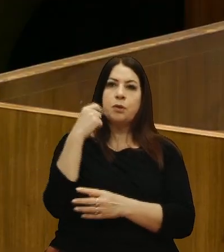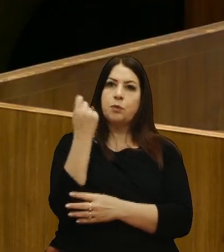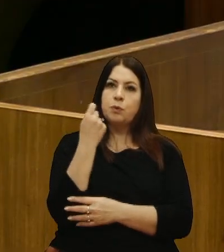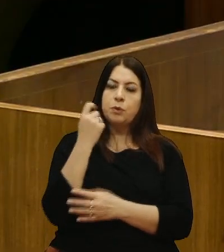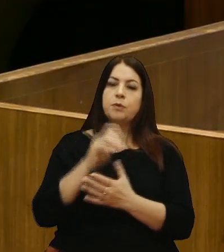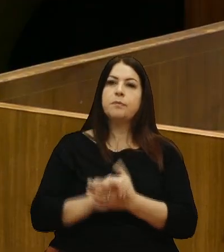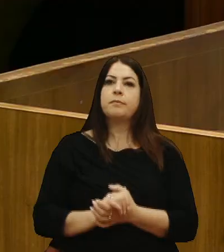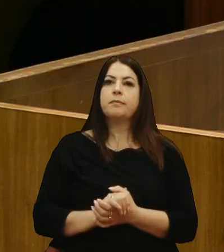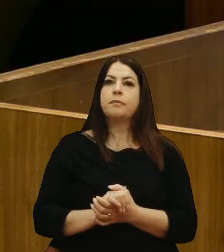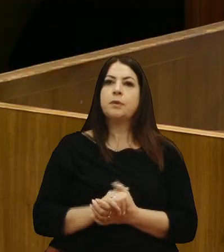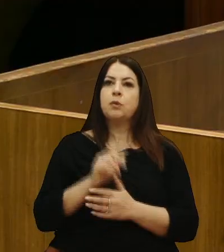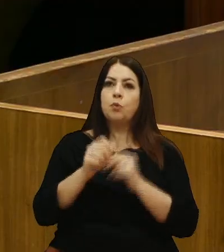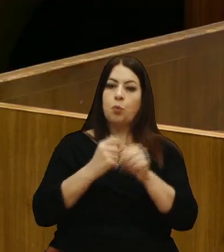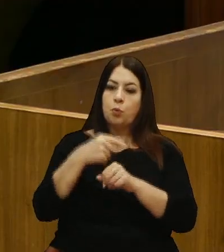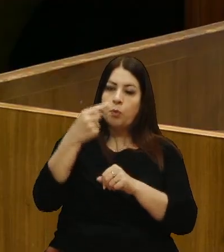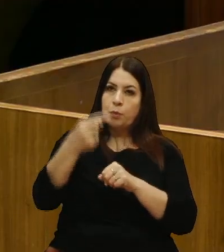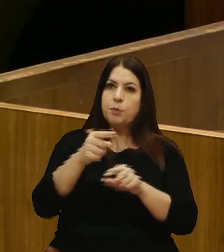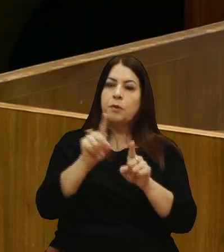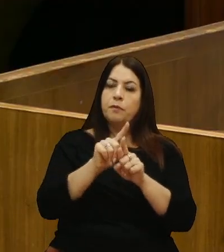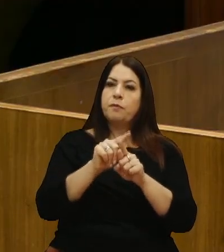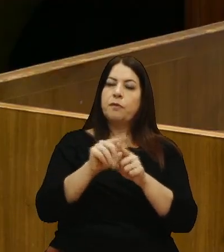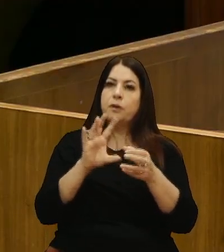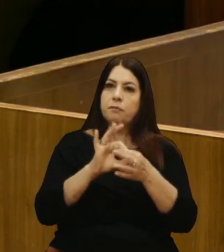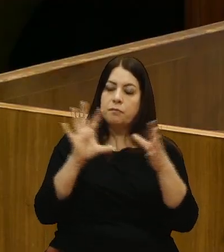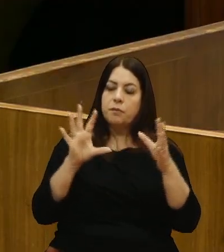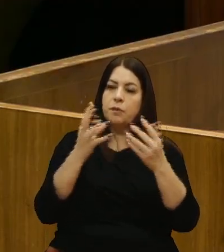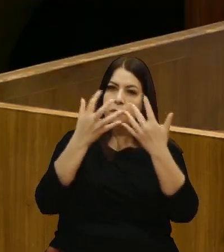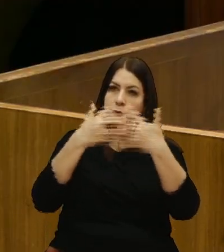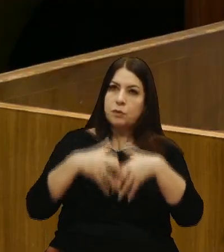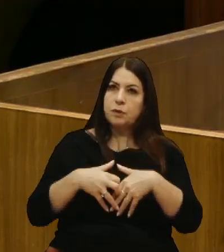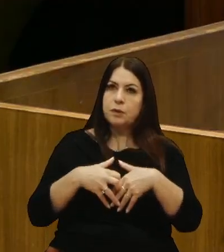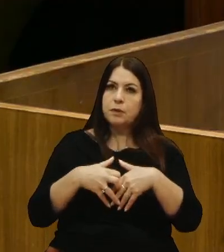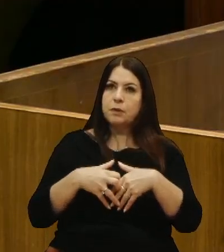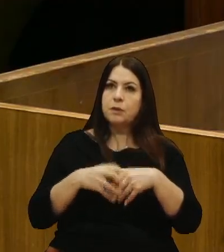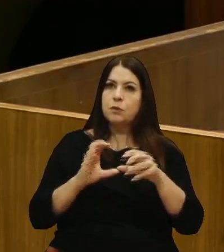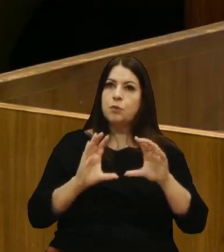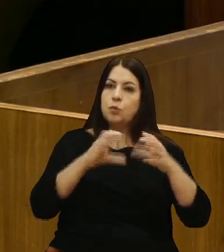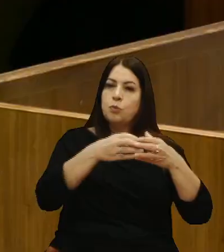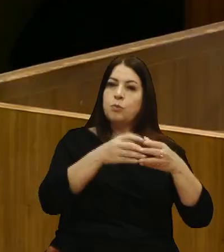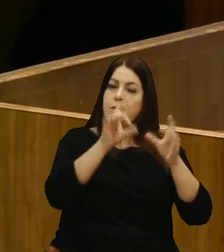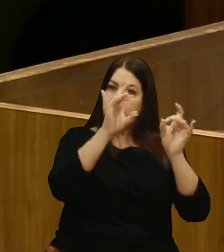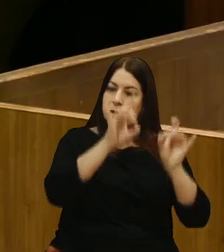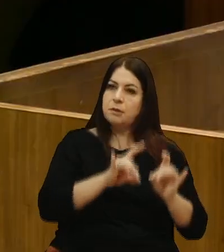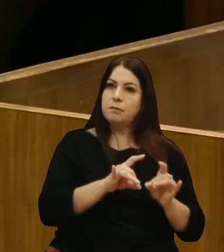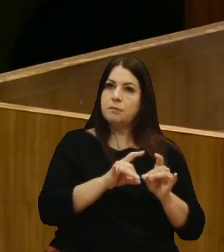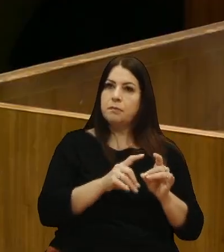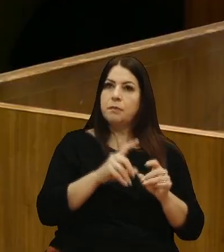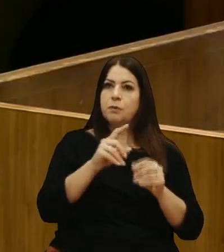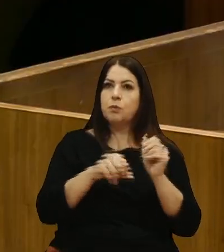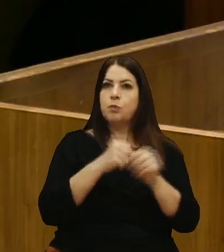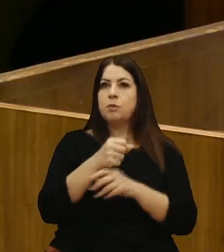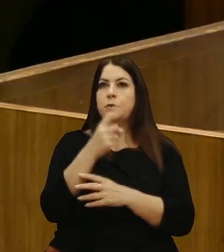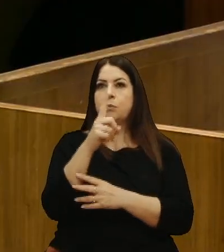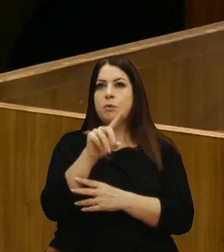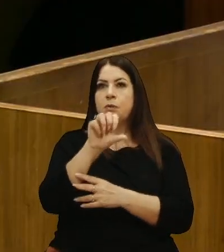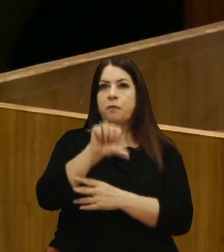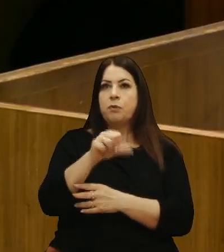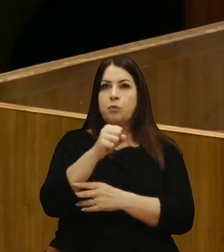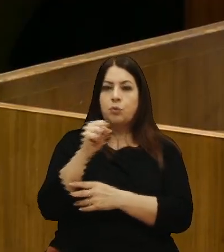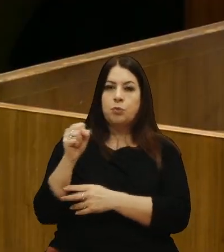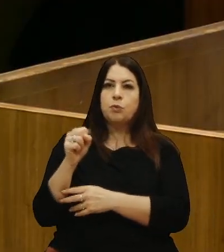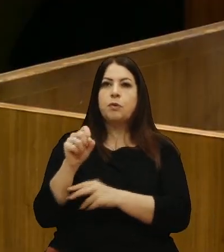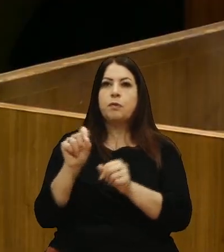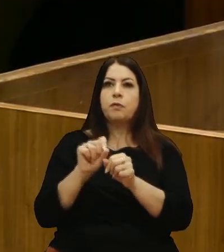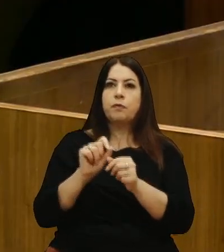Sul. No ano seguinte, foi autorizado o funcionamento da classe especial. No ano de 1988,